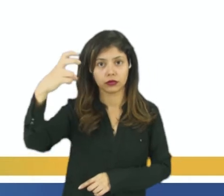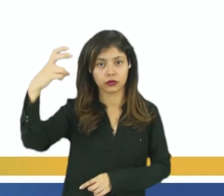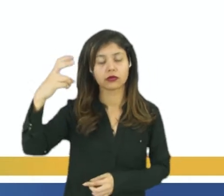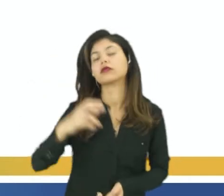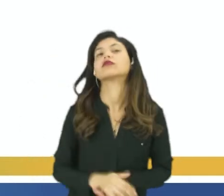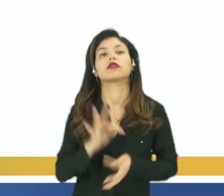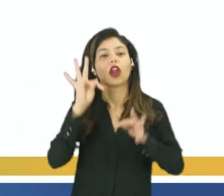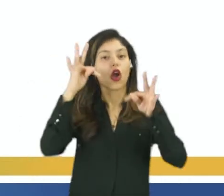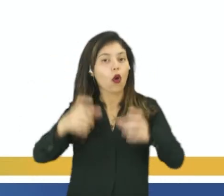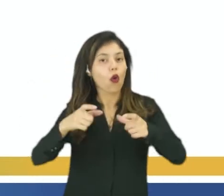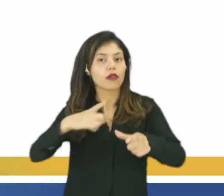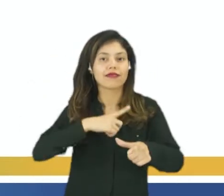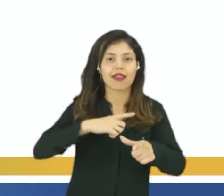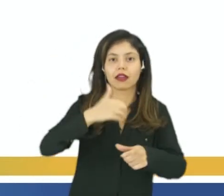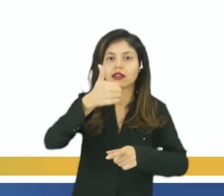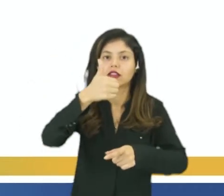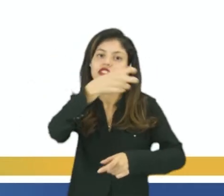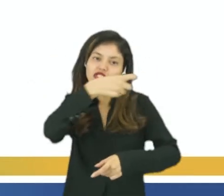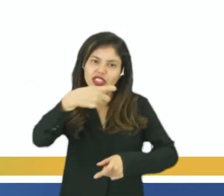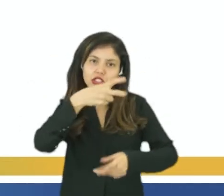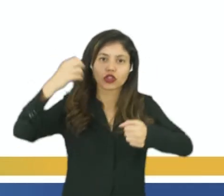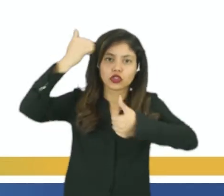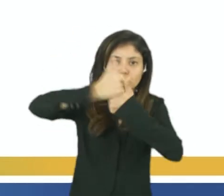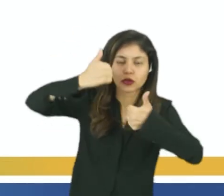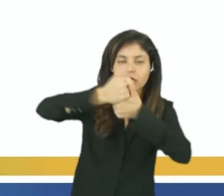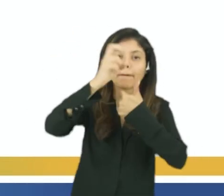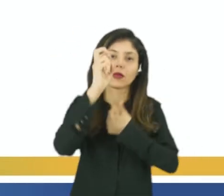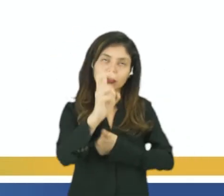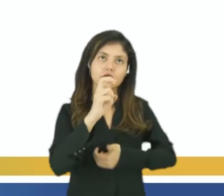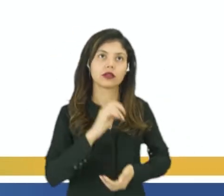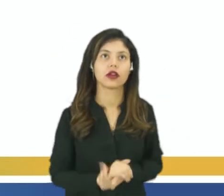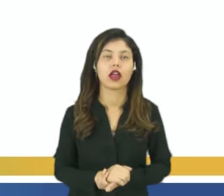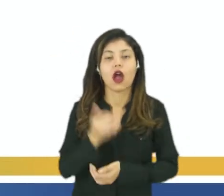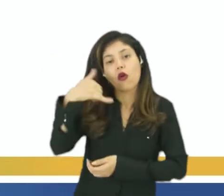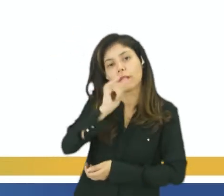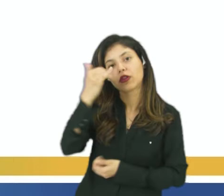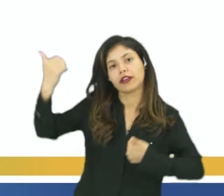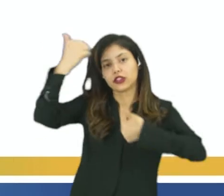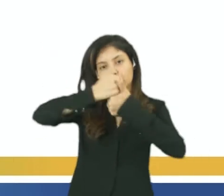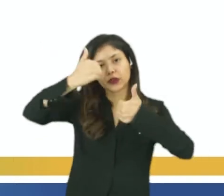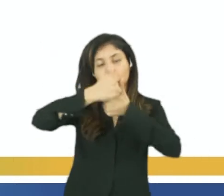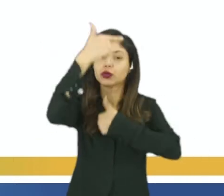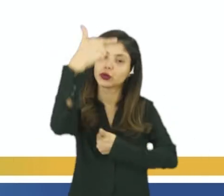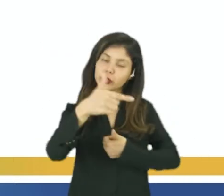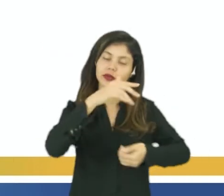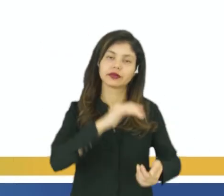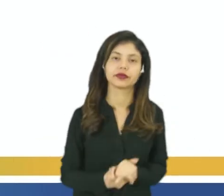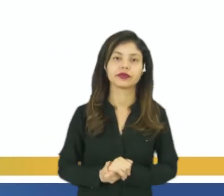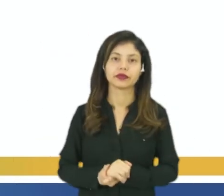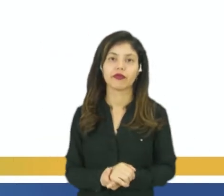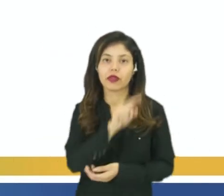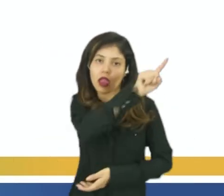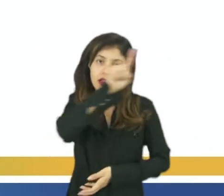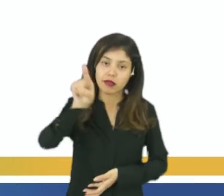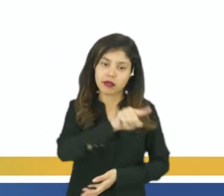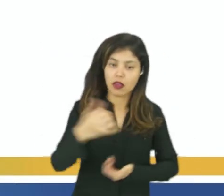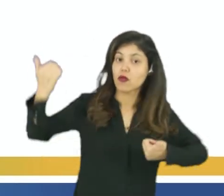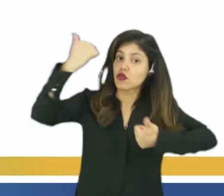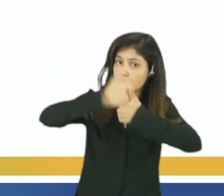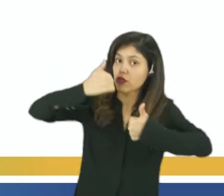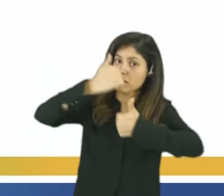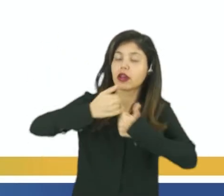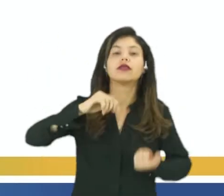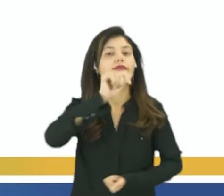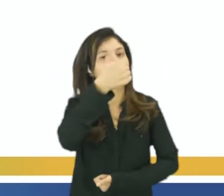tem x eu vou substituir por 5, onde tem y vou substituir por 2 e onde tem z vou substituir